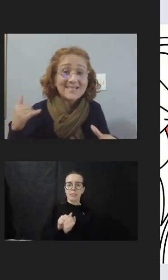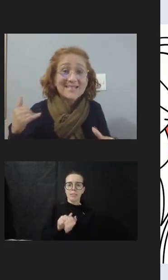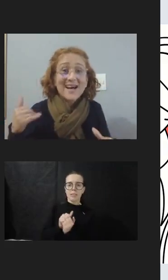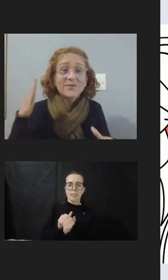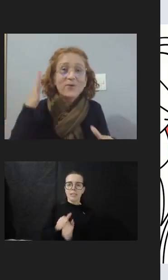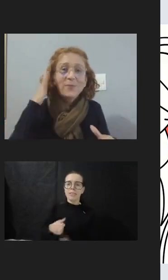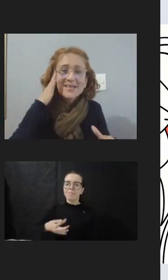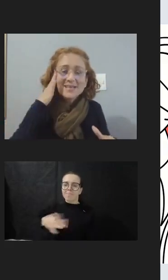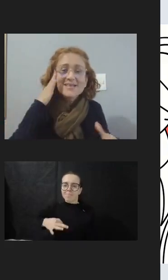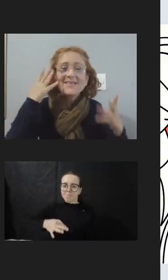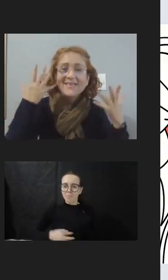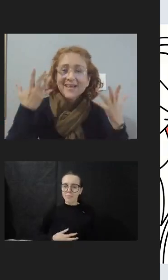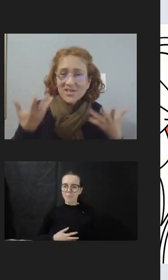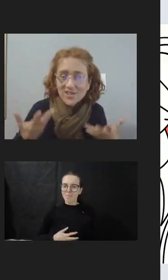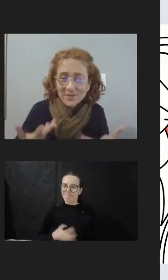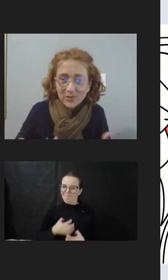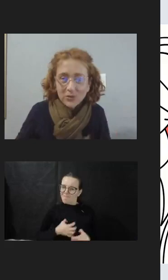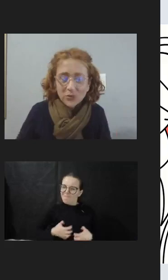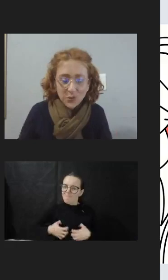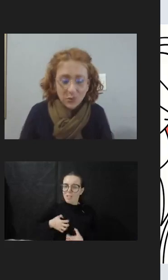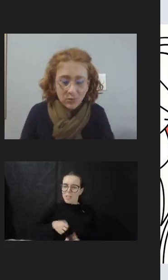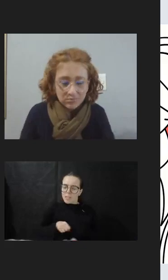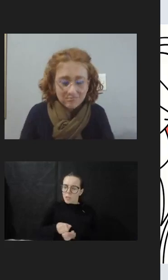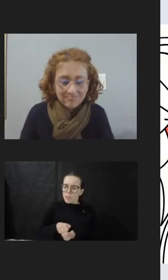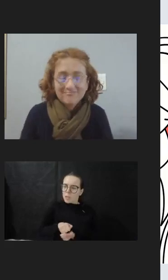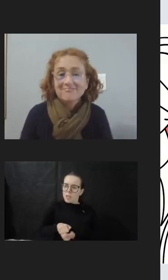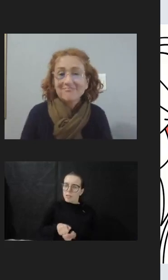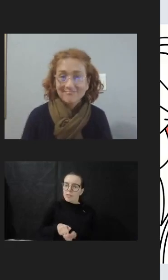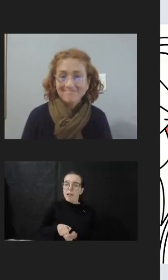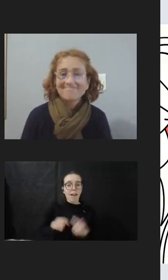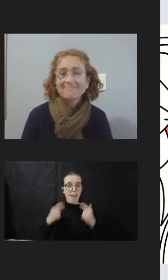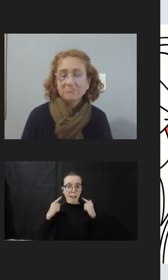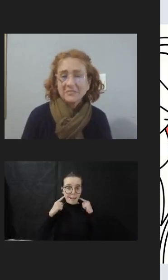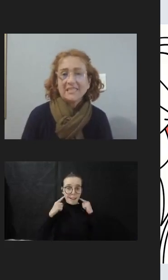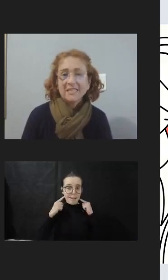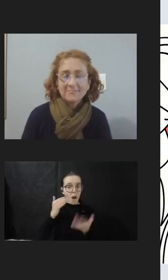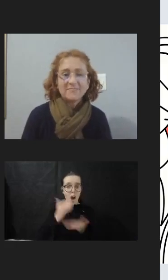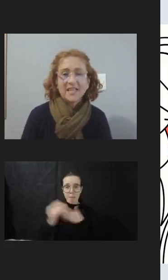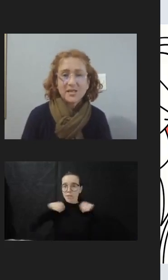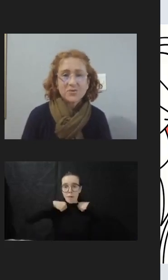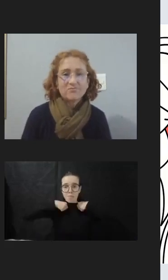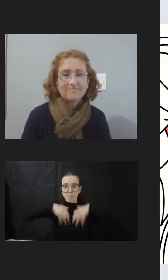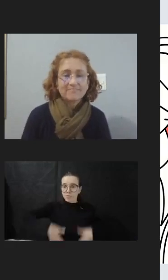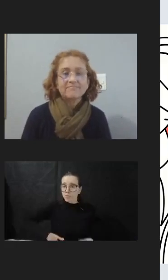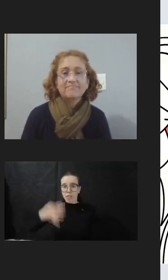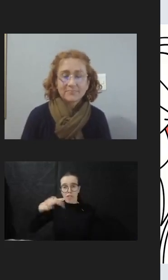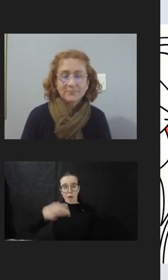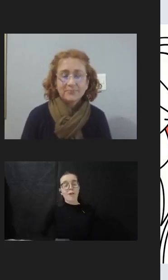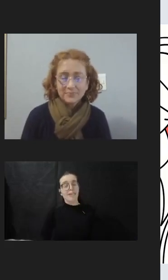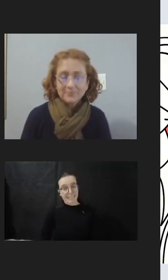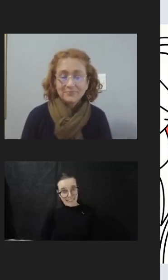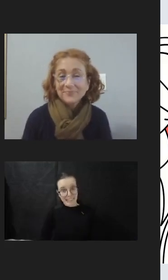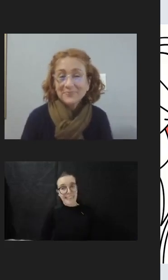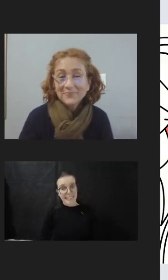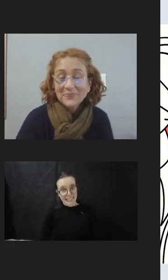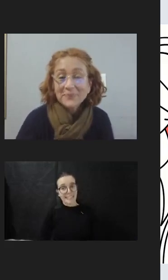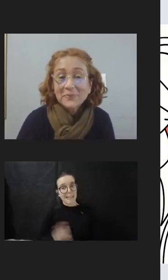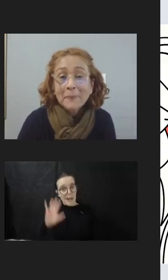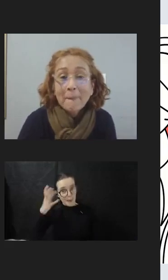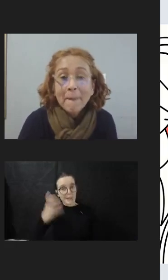uma cascata, começa aqui e irradia para todo o corpo. É tenso.